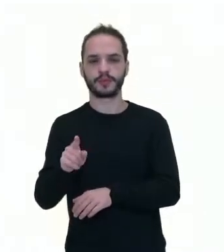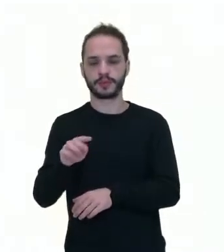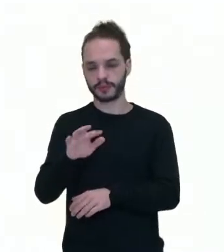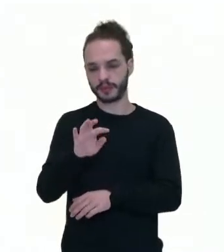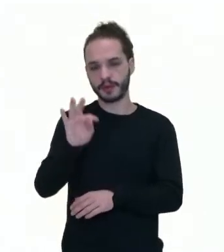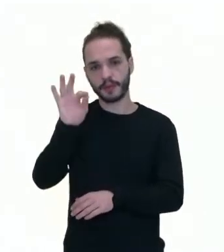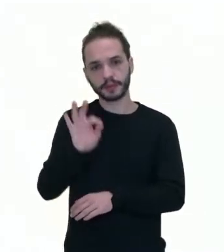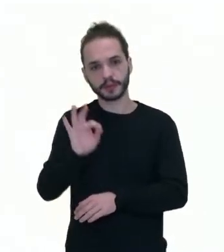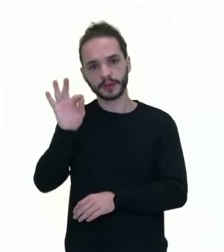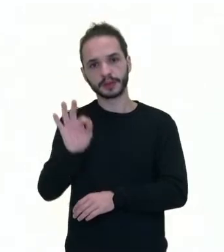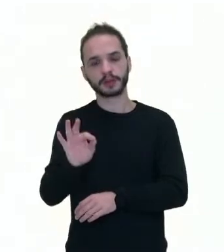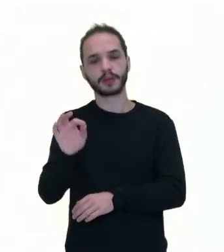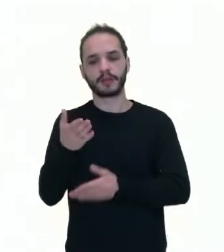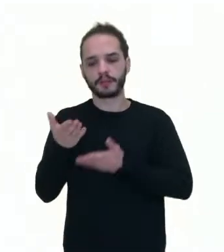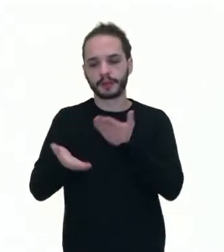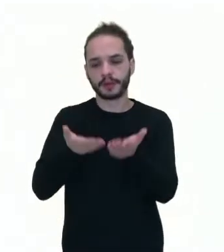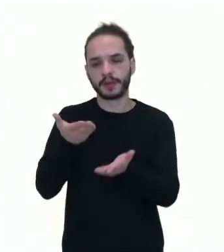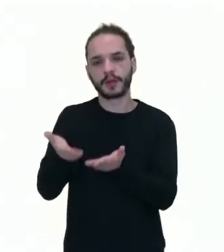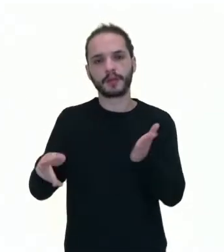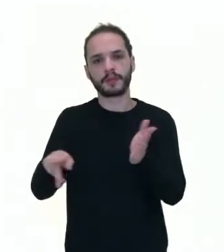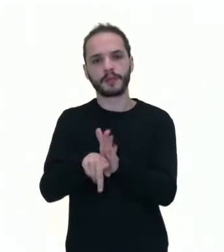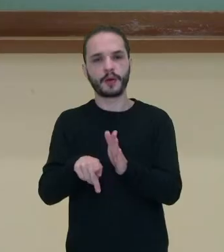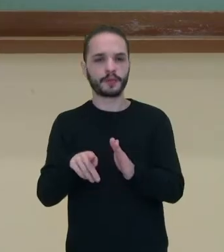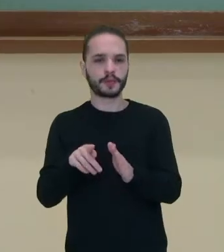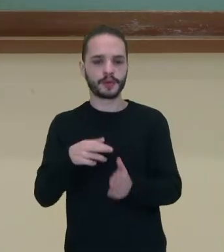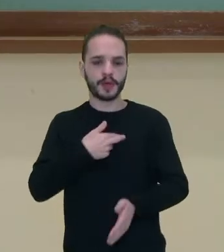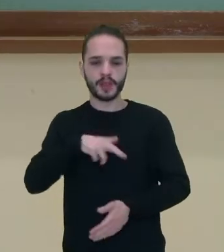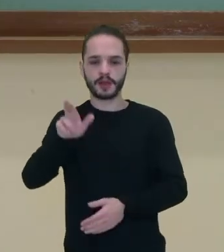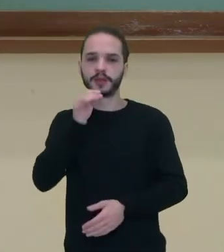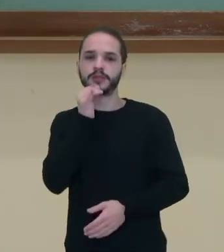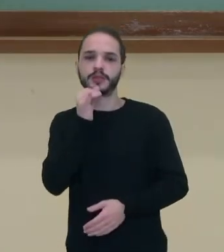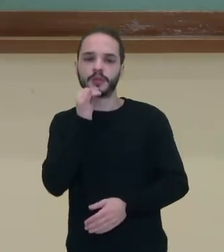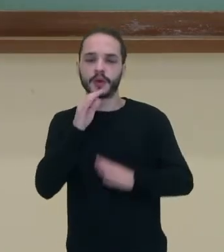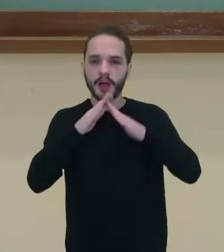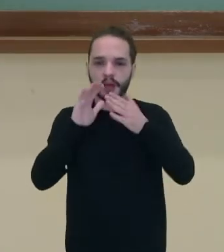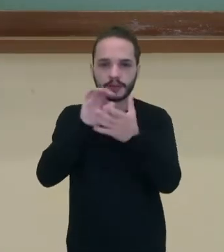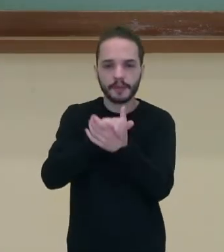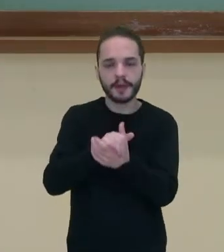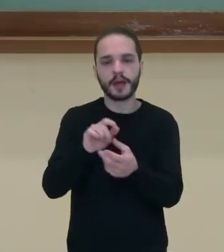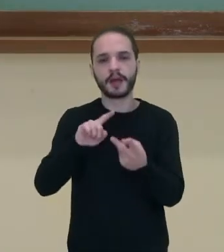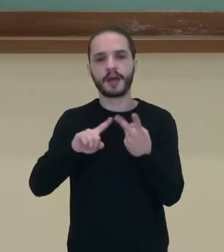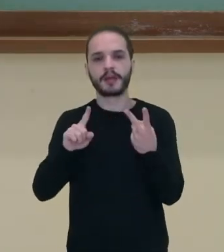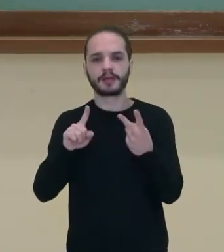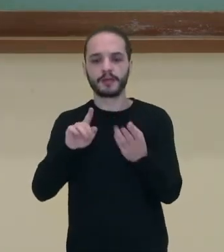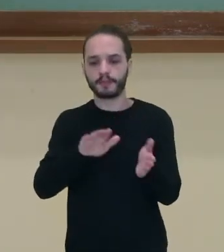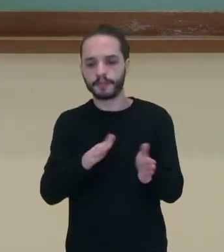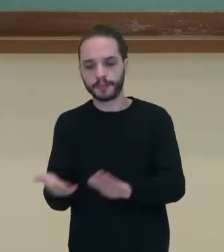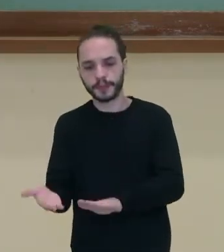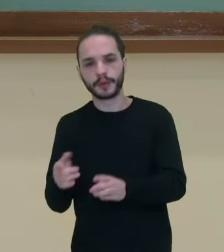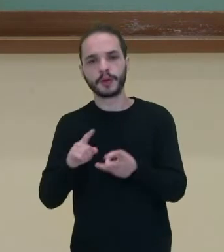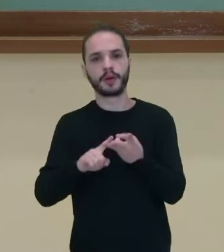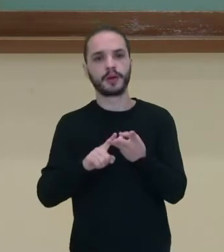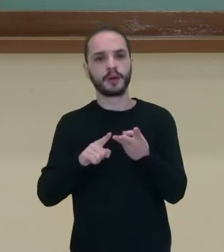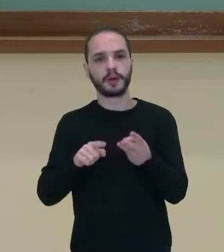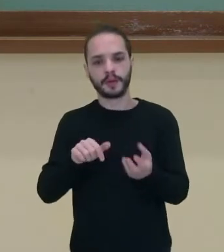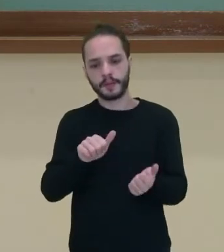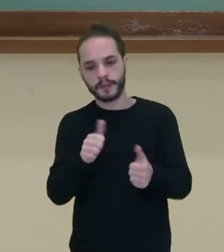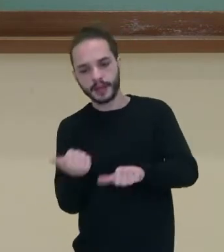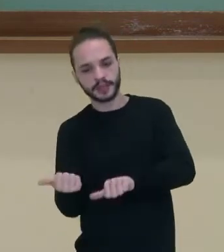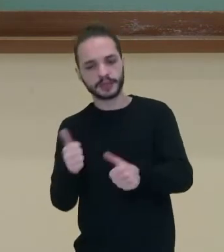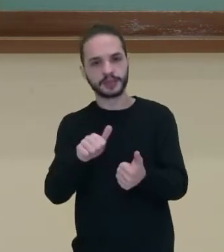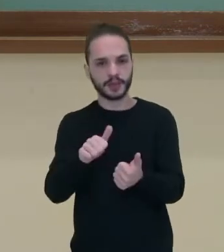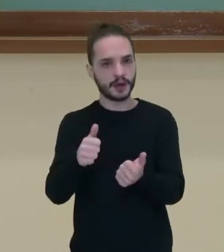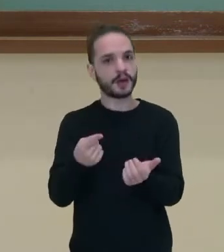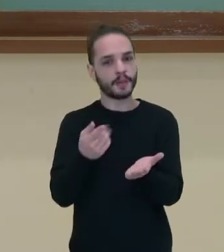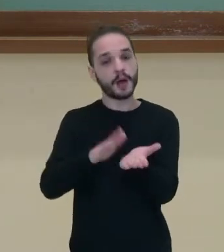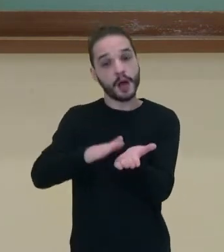serviços religiosos, casamento, sepultamento, batismo, tudo isso a igreja acabava cobrando um valor, né, que ia para os seus